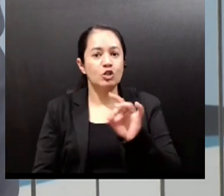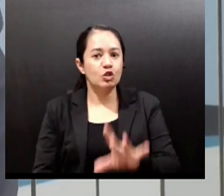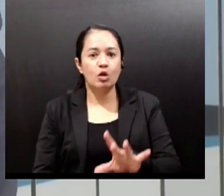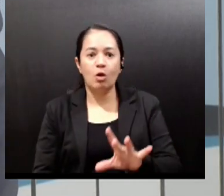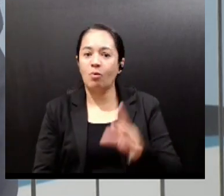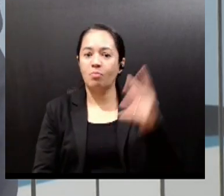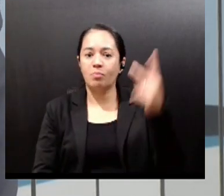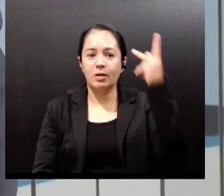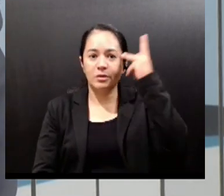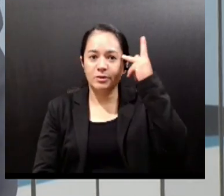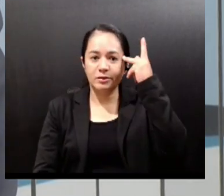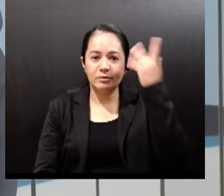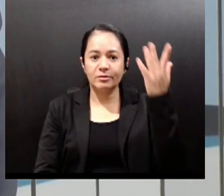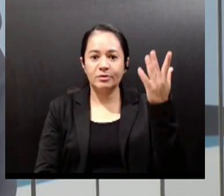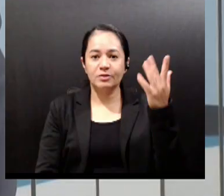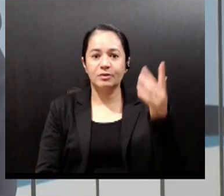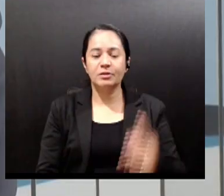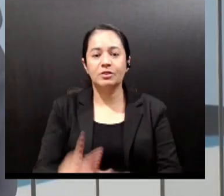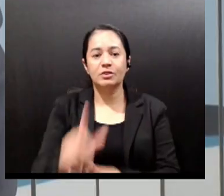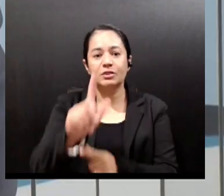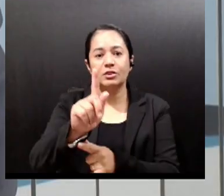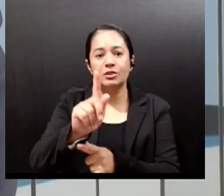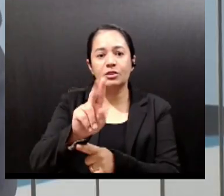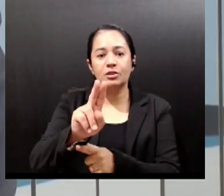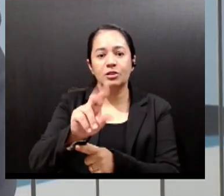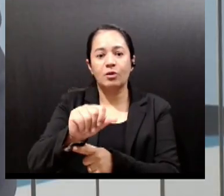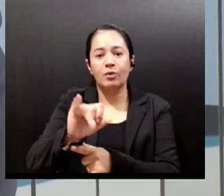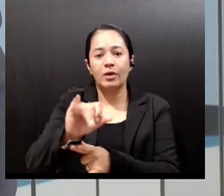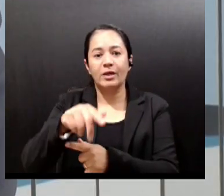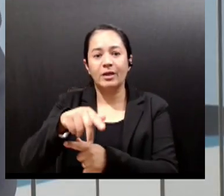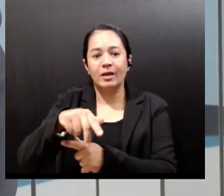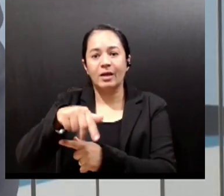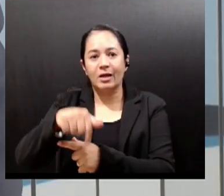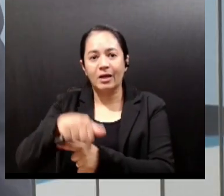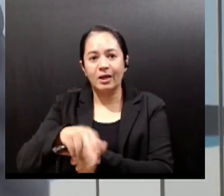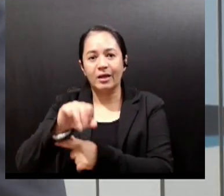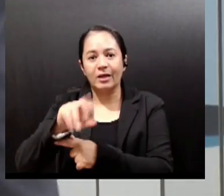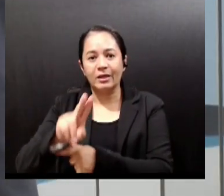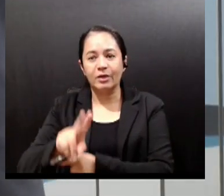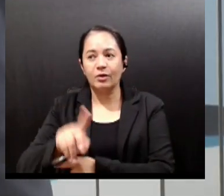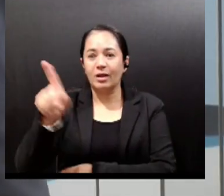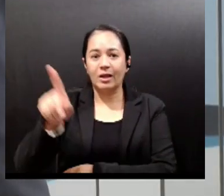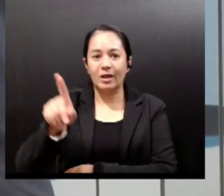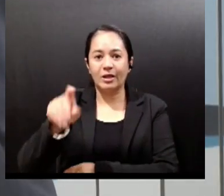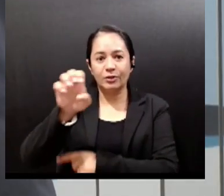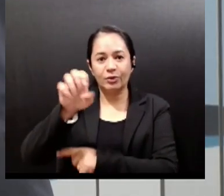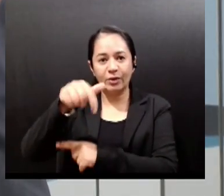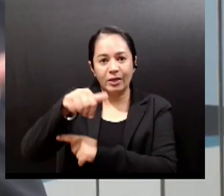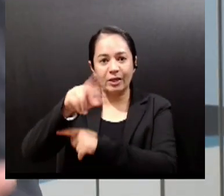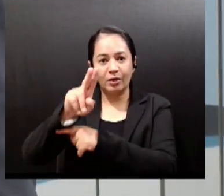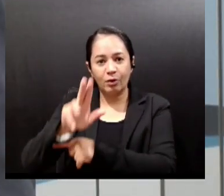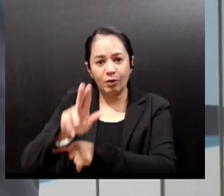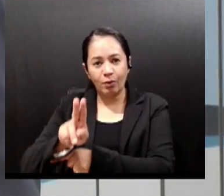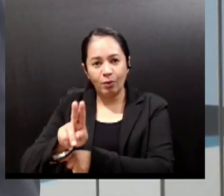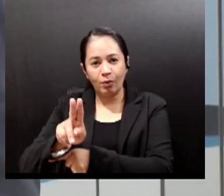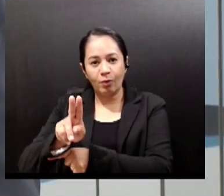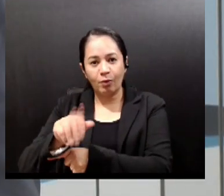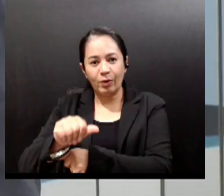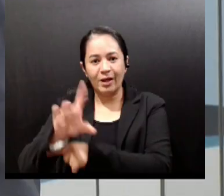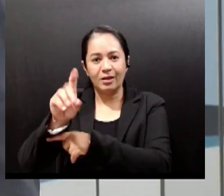de Guayaquil, no Equador. Exato. E isso porque essa velocidade